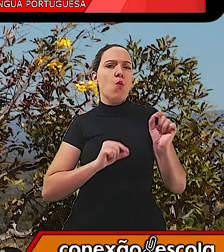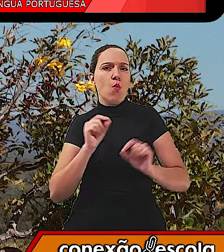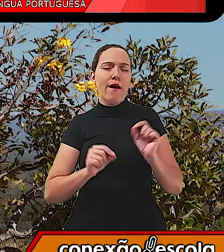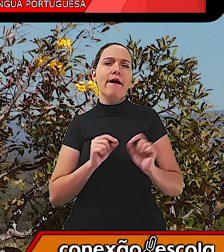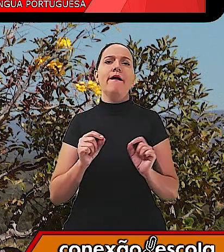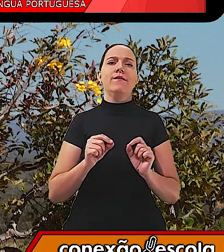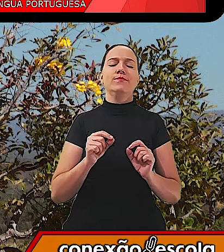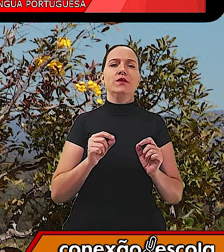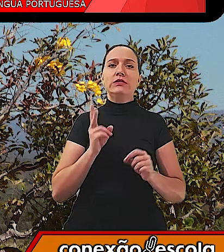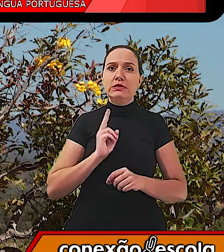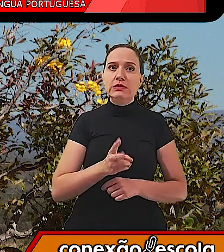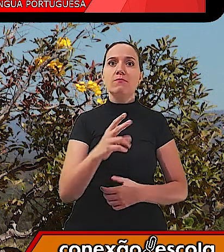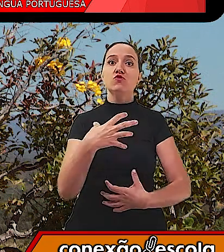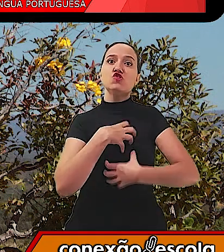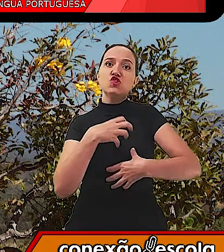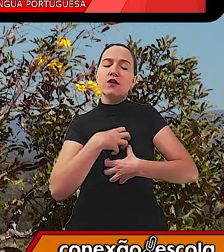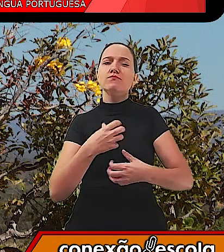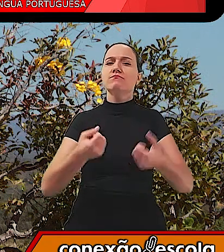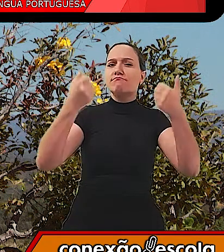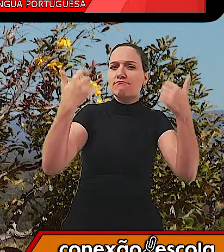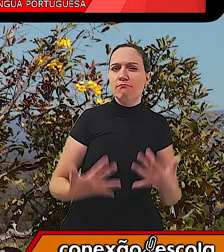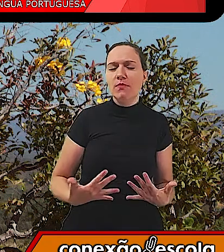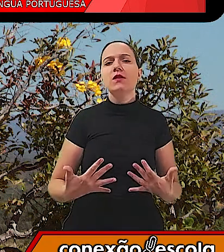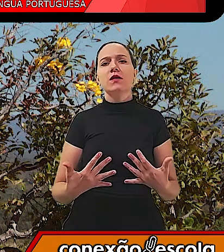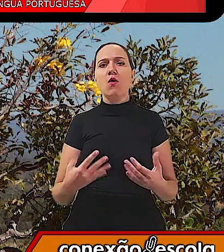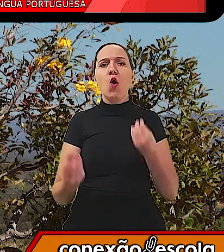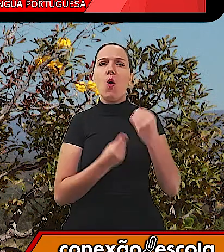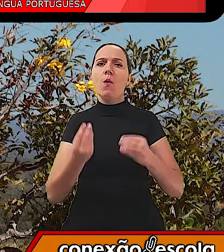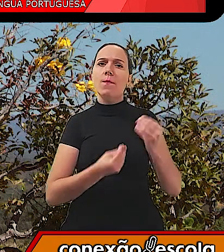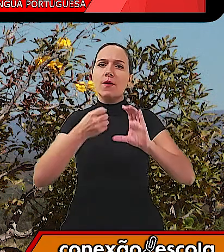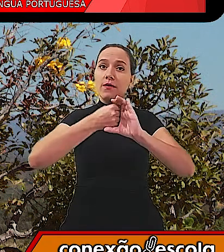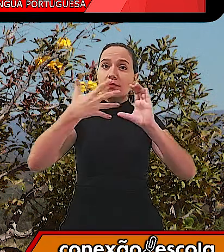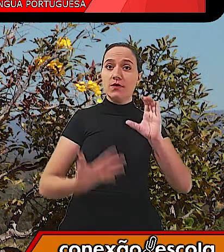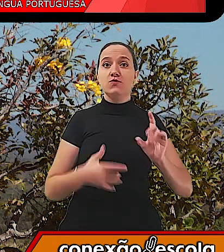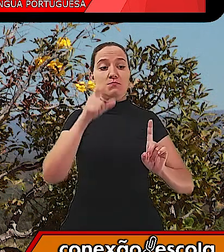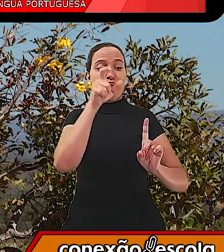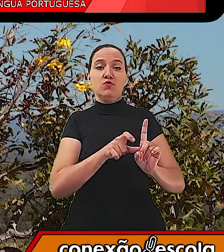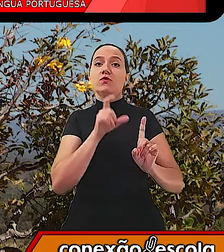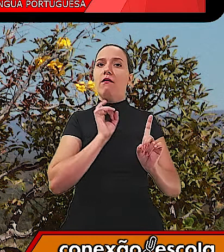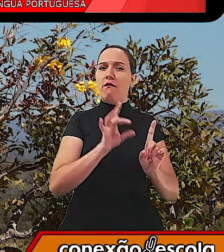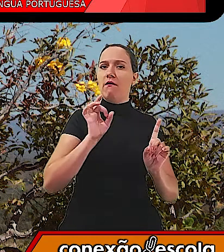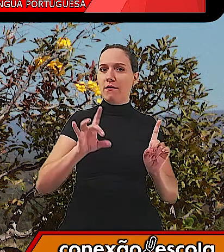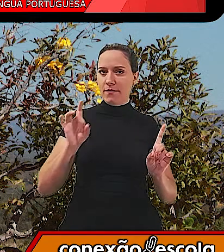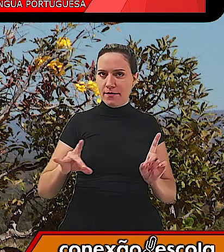utilizam adjetivos e descrições para apresentar as características dos personagens.